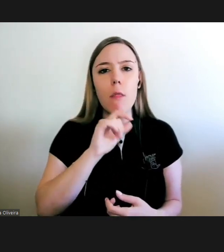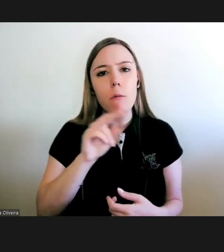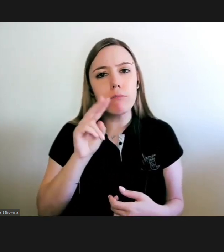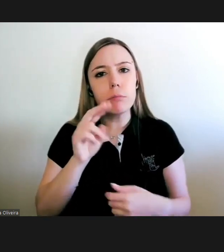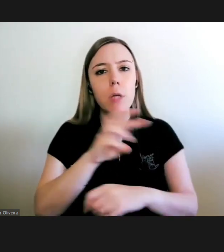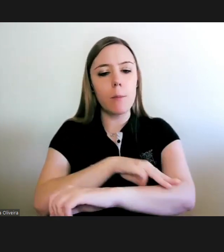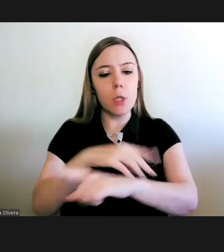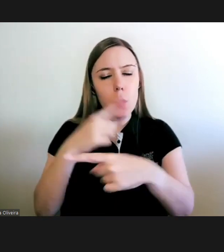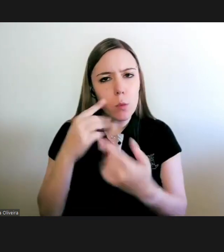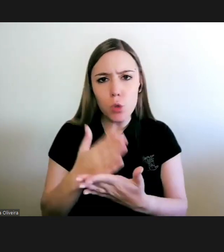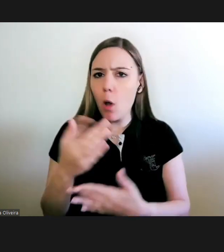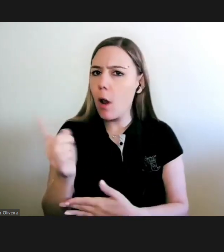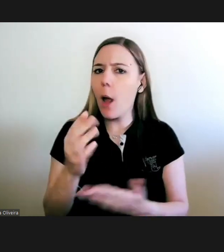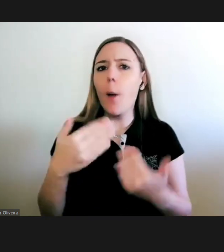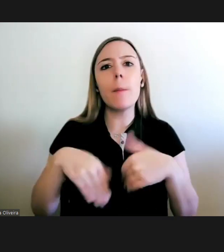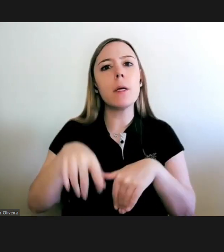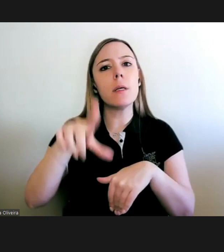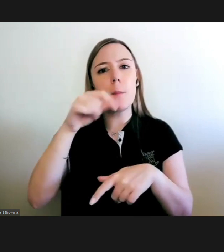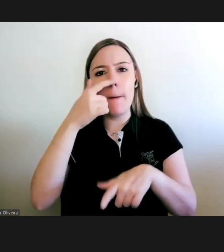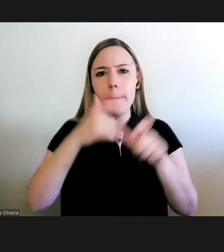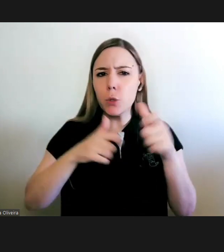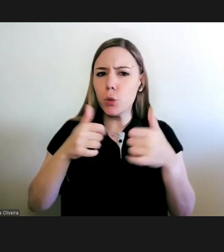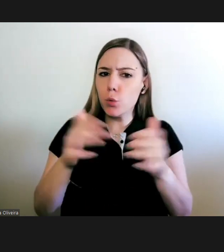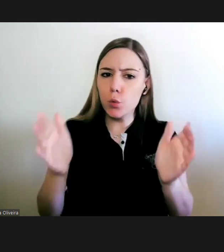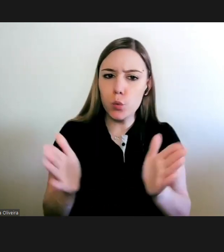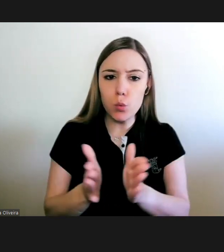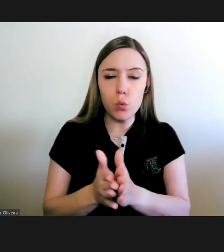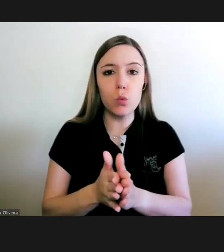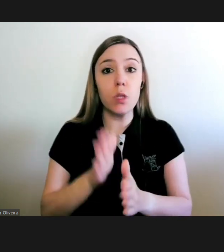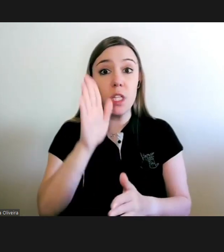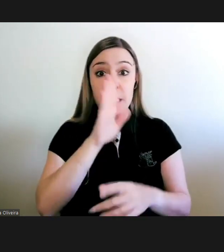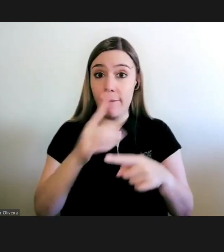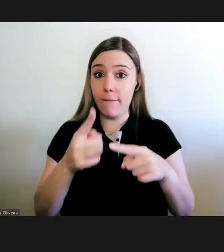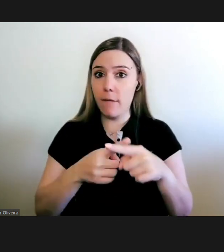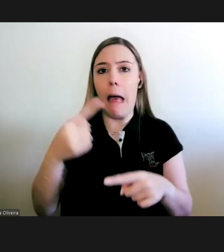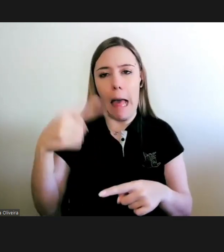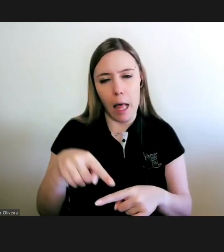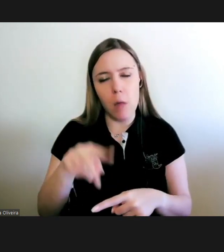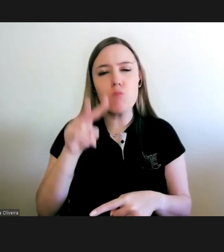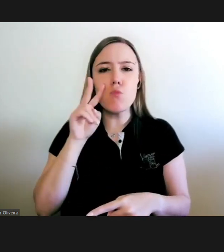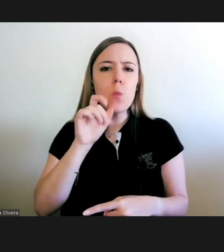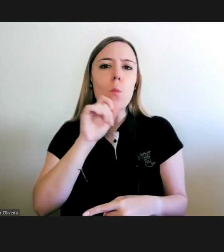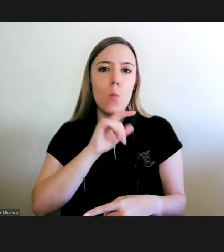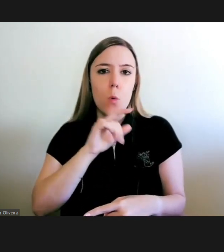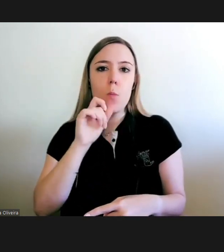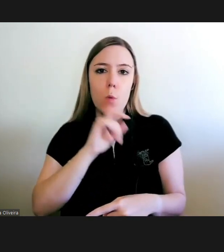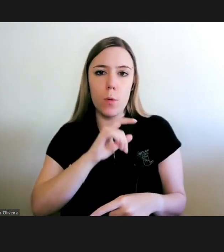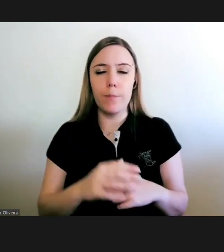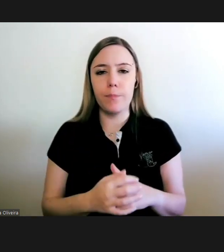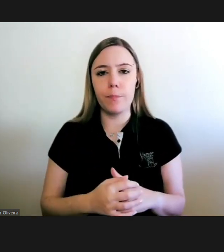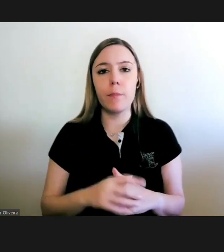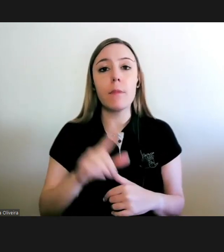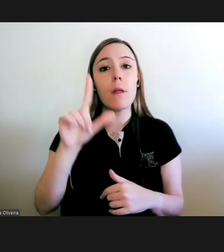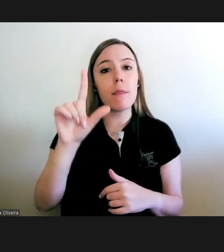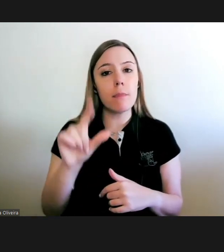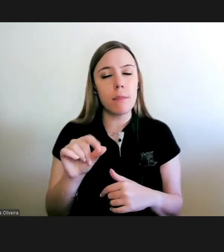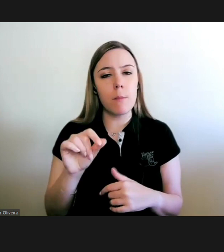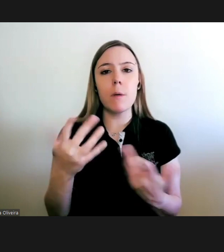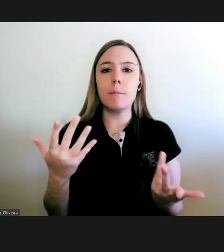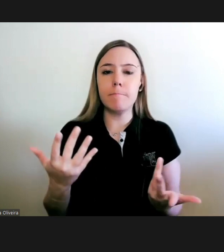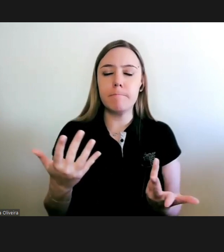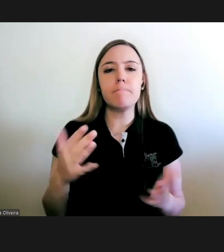administração pública, mas também a todas as cidadãs e cidadãos que tenham interesse nestes temas. Faz também parte um programa